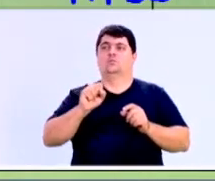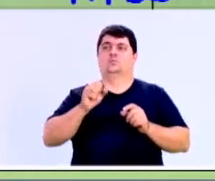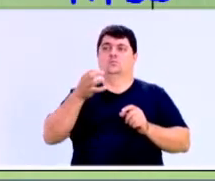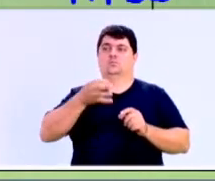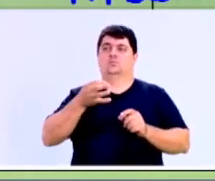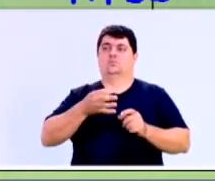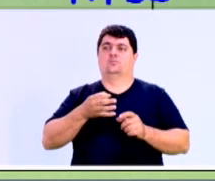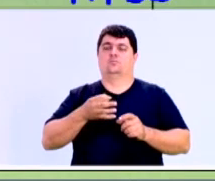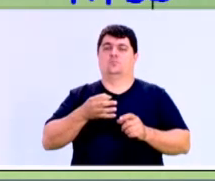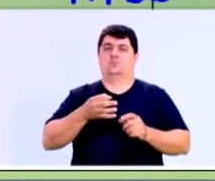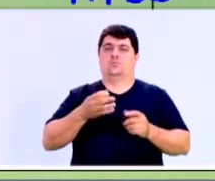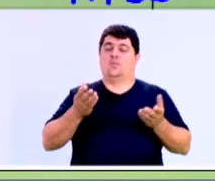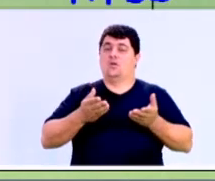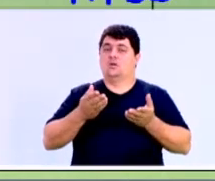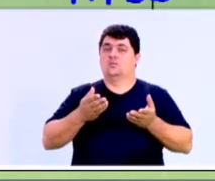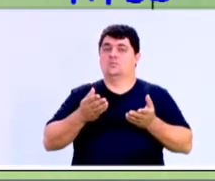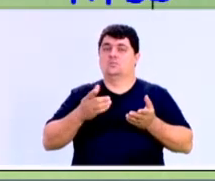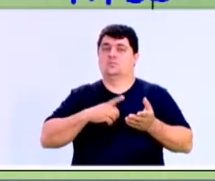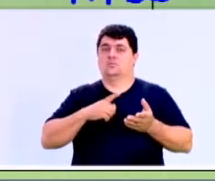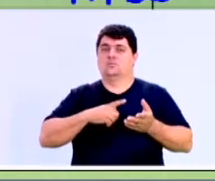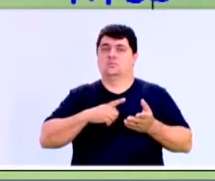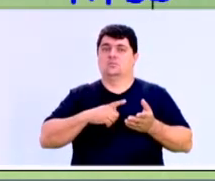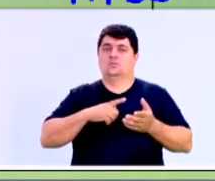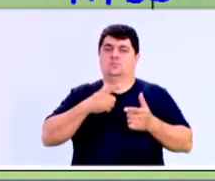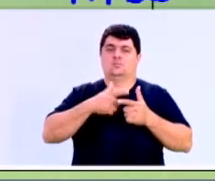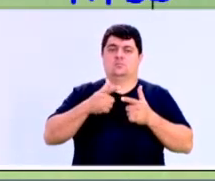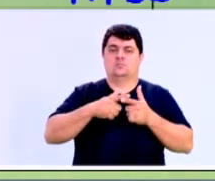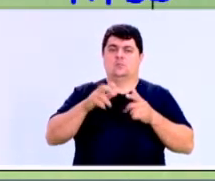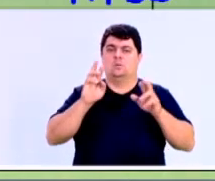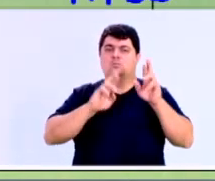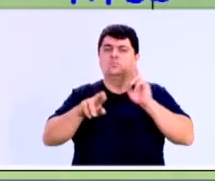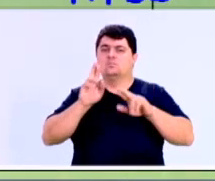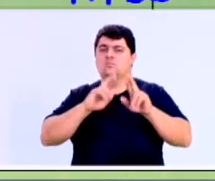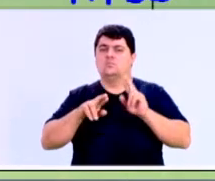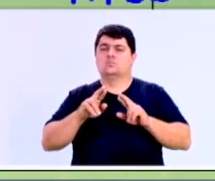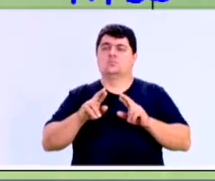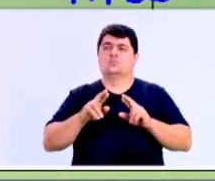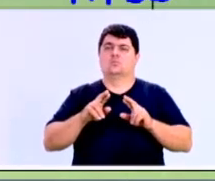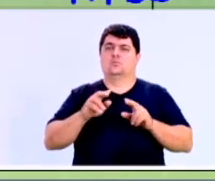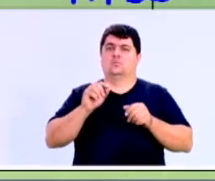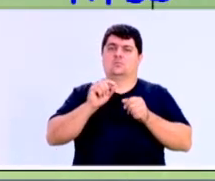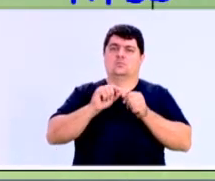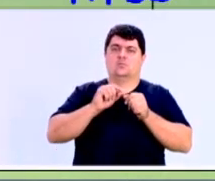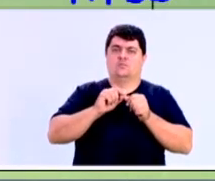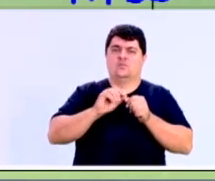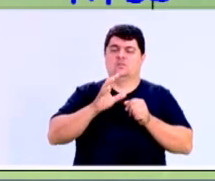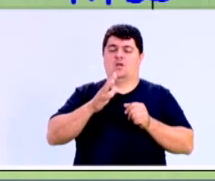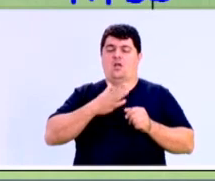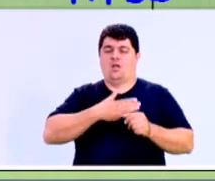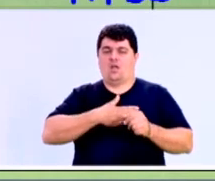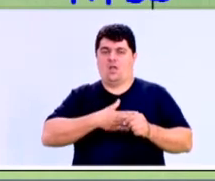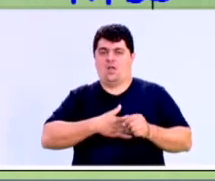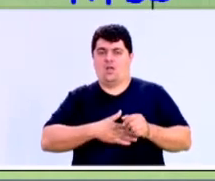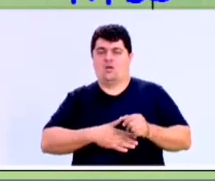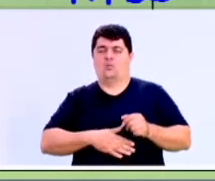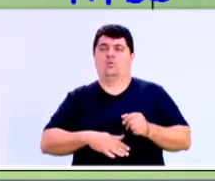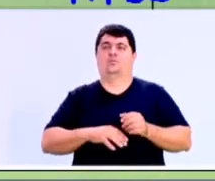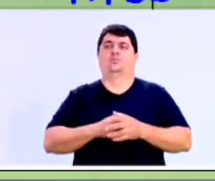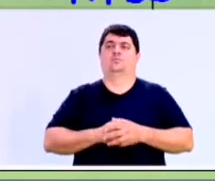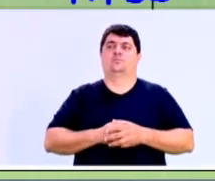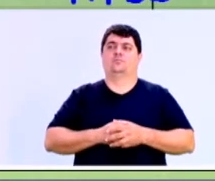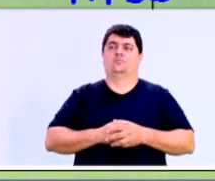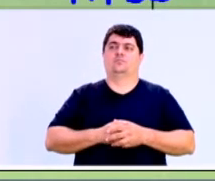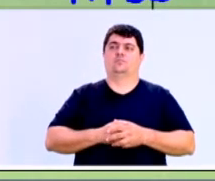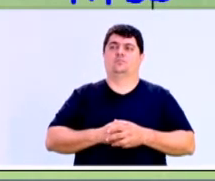Correto. Beleza? E nesse, professor, nós tivemos alguns problemas nos resultados. Então, vamos bem com calma, com bem paciência. Então,